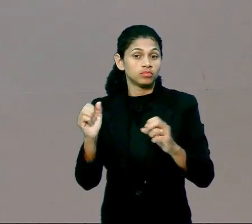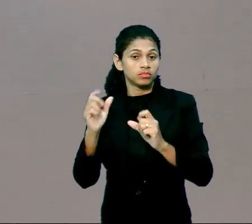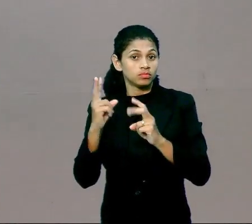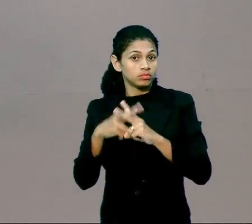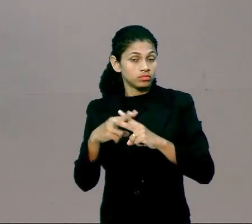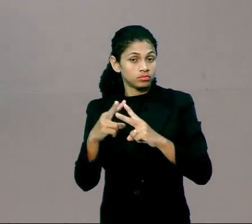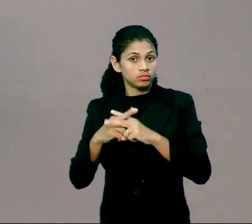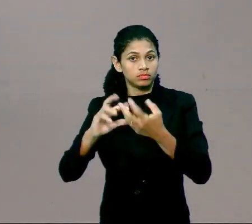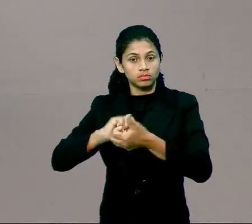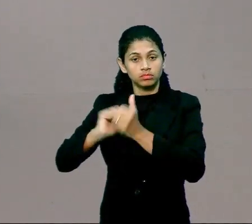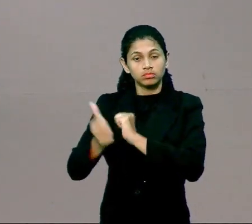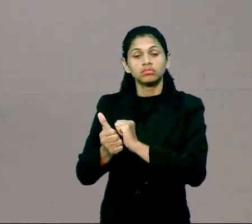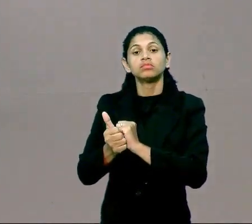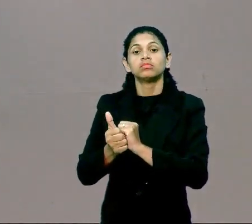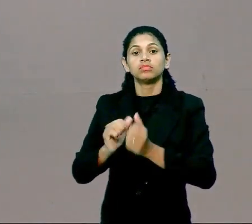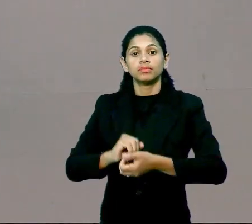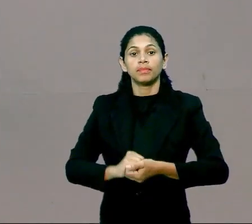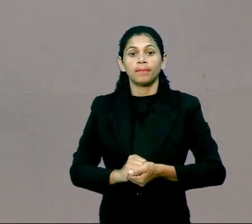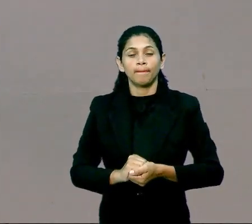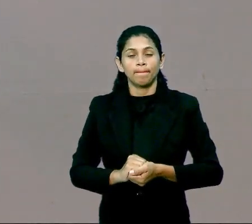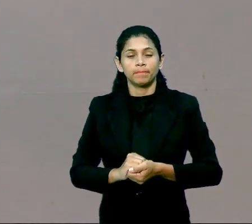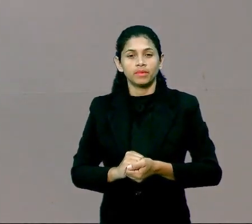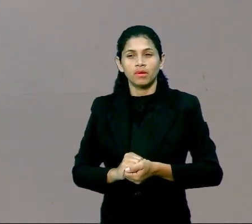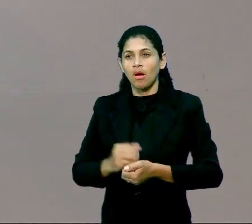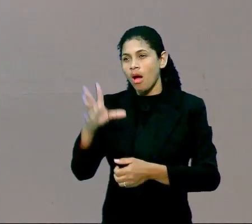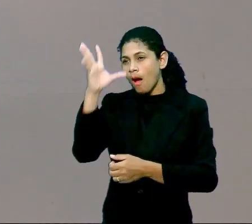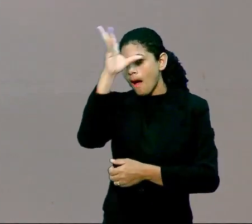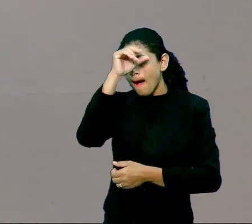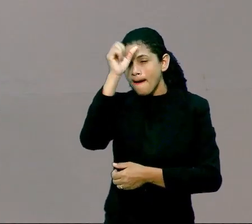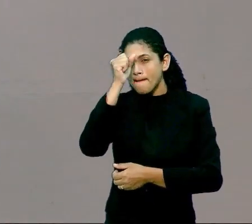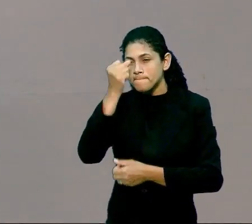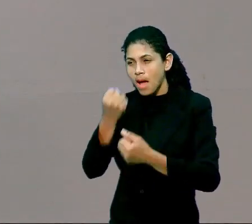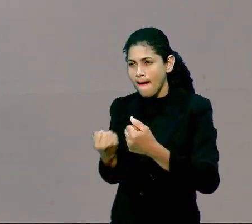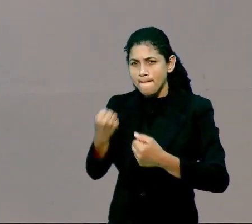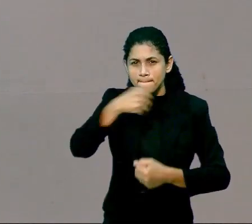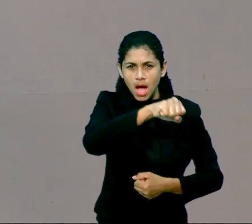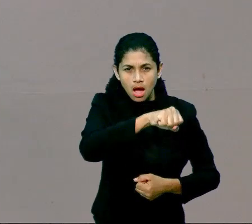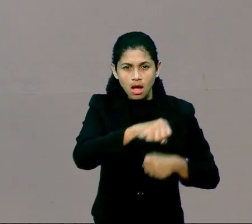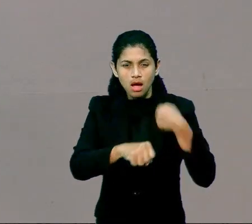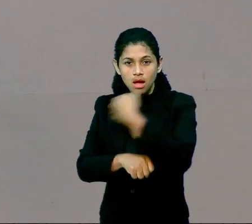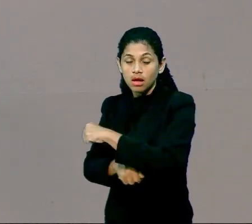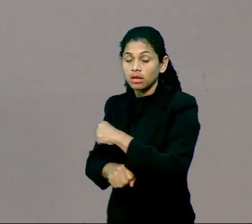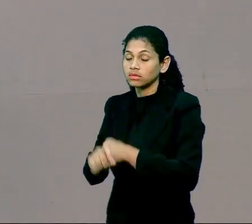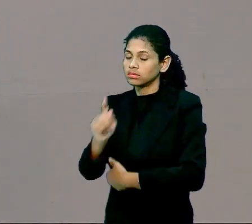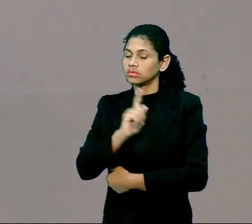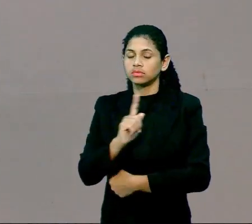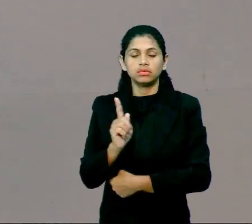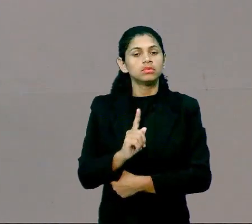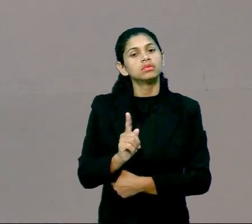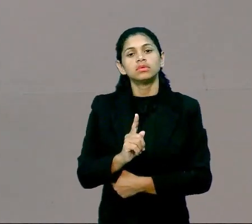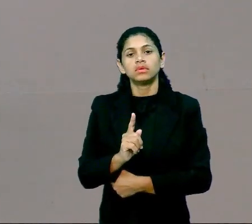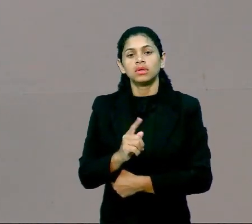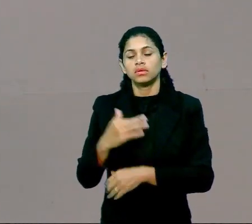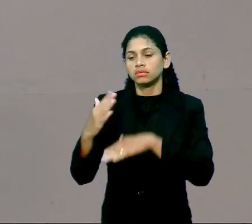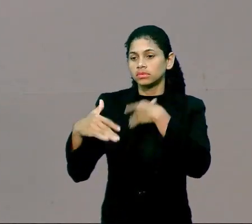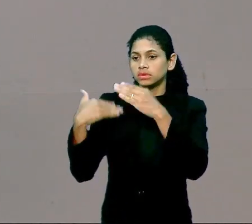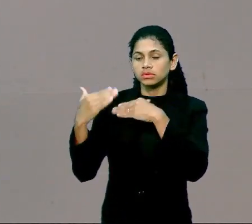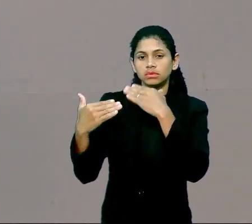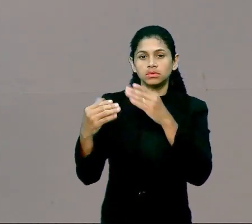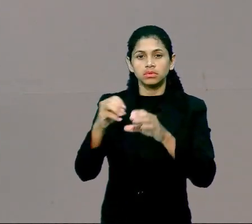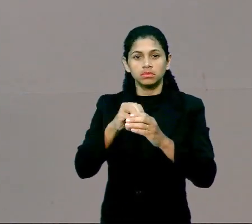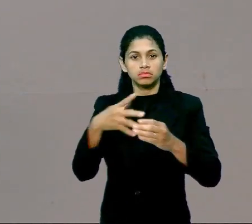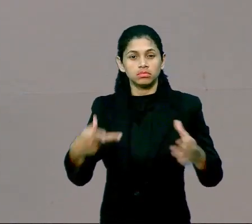quando a gente imagina a luta, que a gente vai aprender um golpe, não é nesse sentido. Aqui a gente não está desenvolvendo um